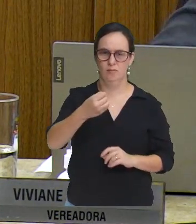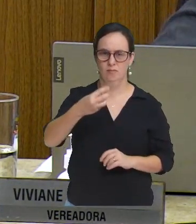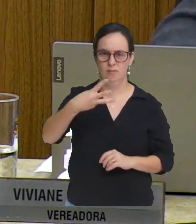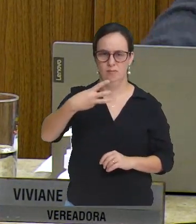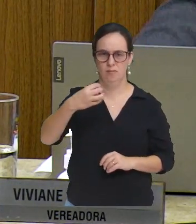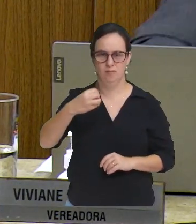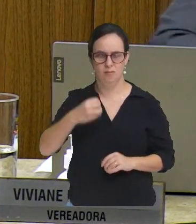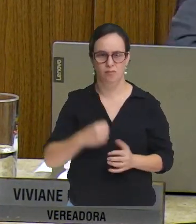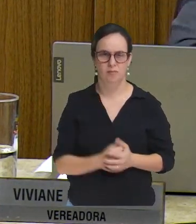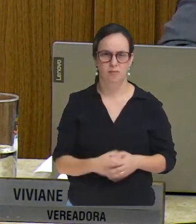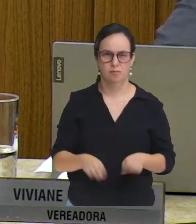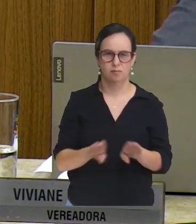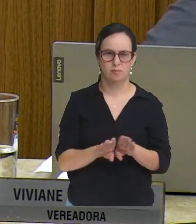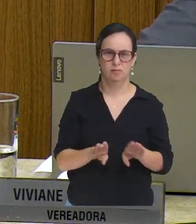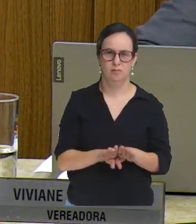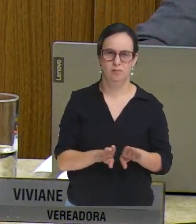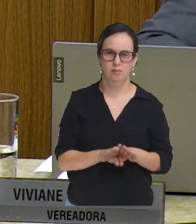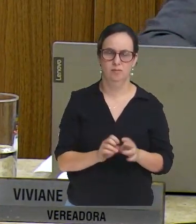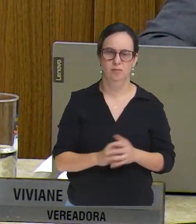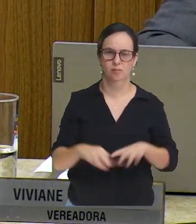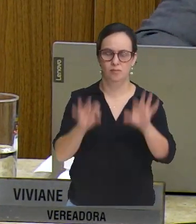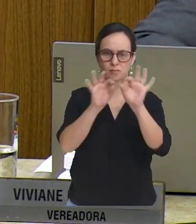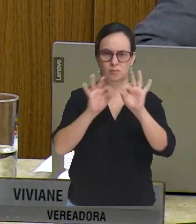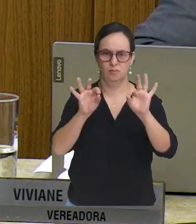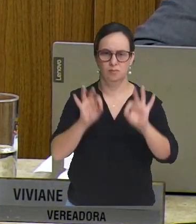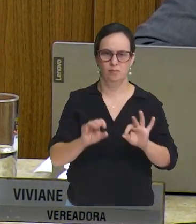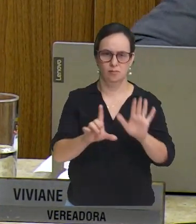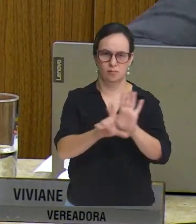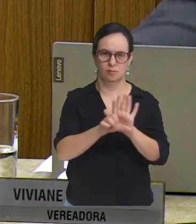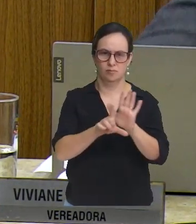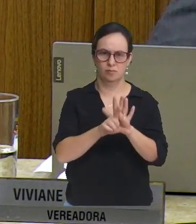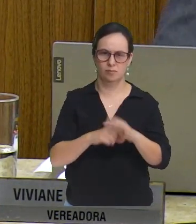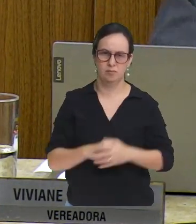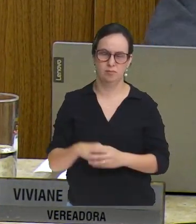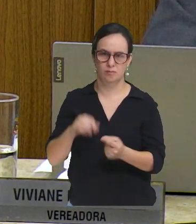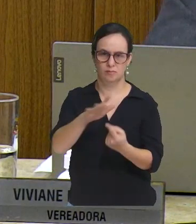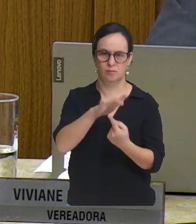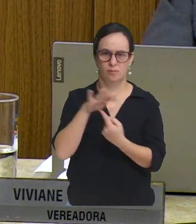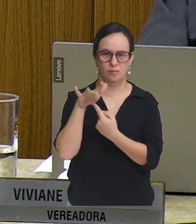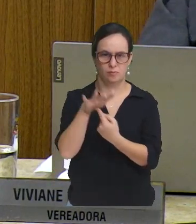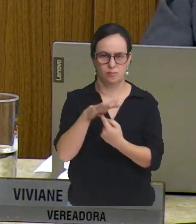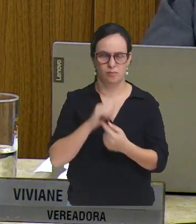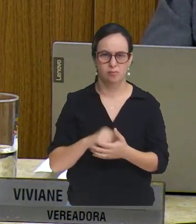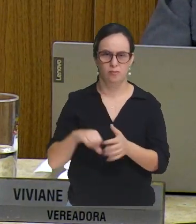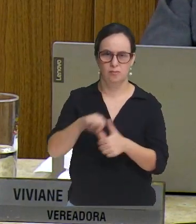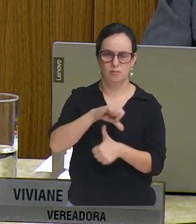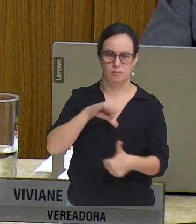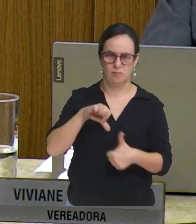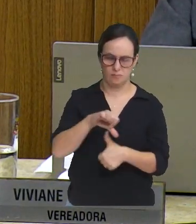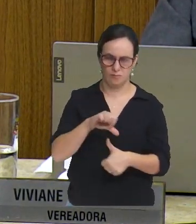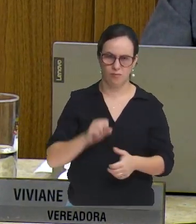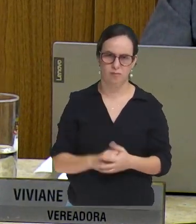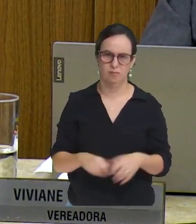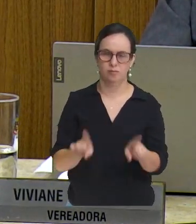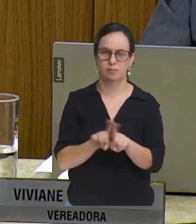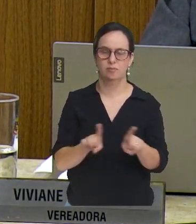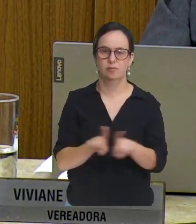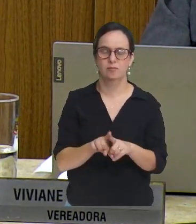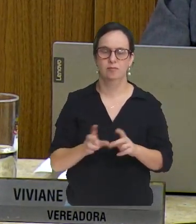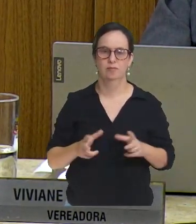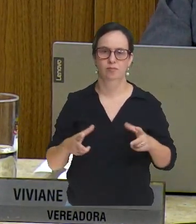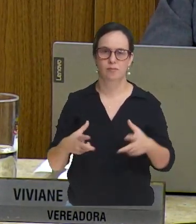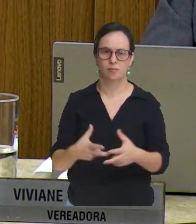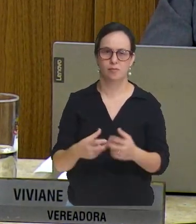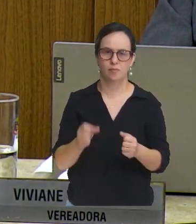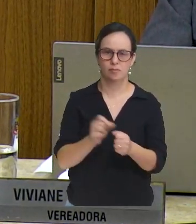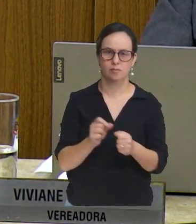dos projetos de arquitetura sustentável para a gente otimizar, e é exatamente isso que a Câmara vem fazendo, dando um exemplo, mostrando que